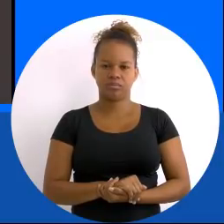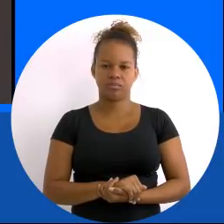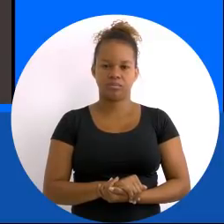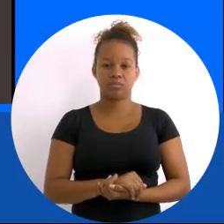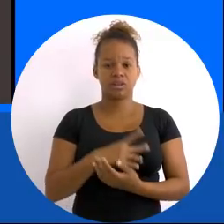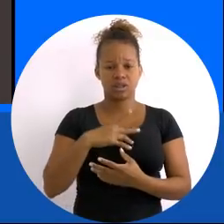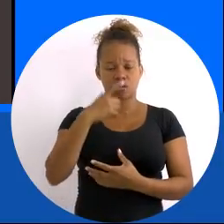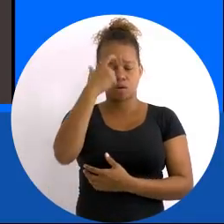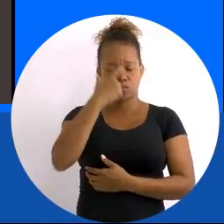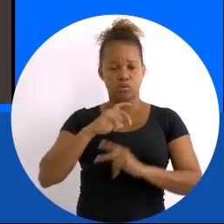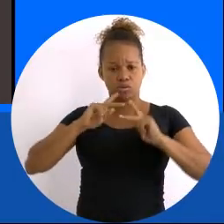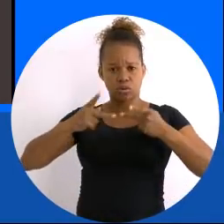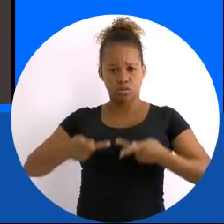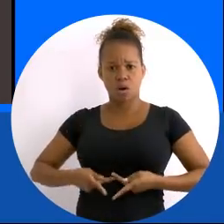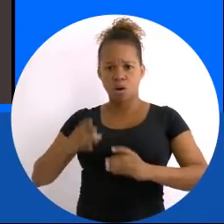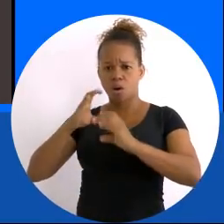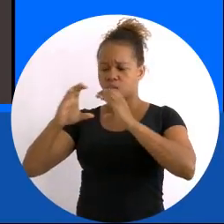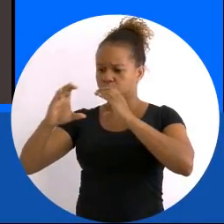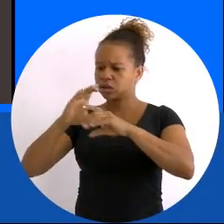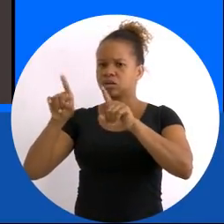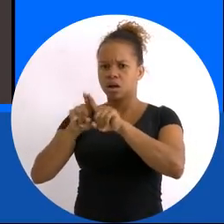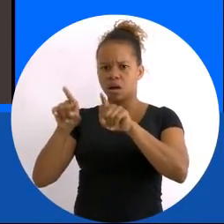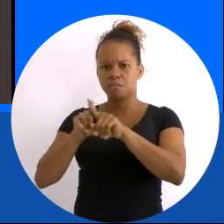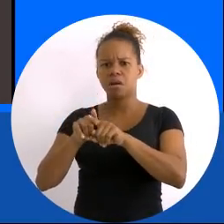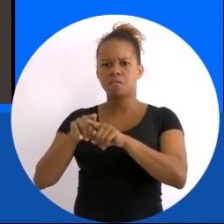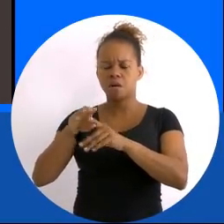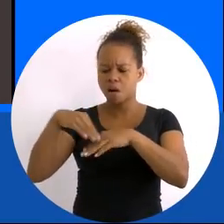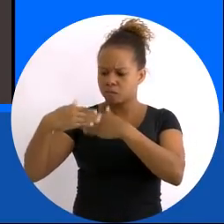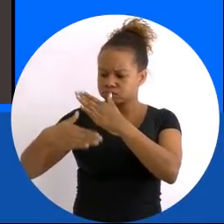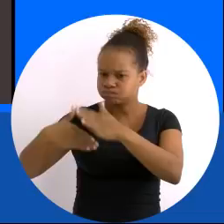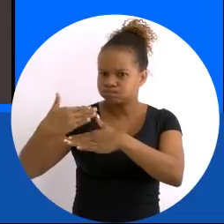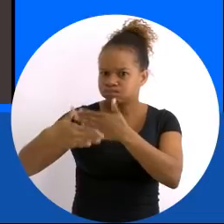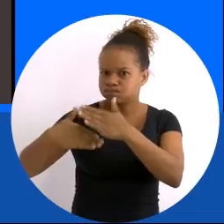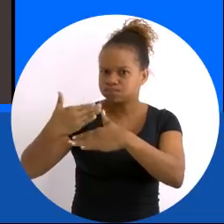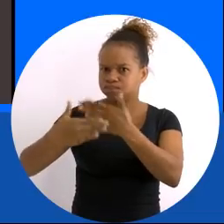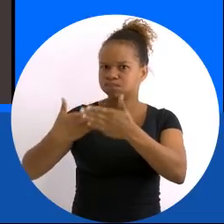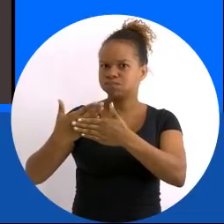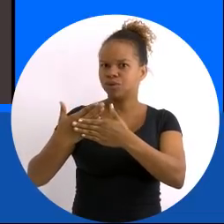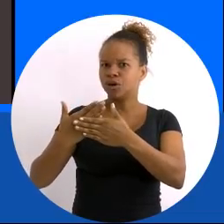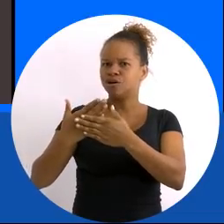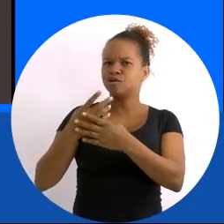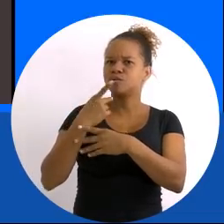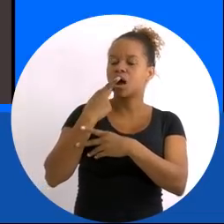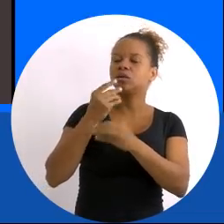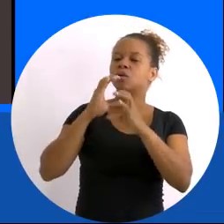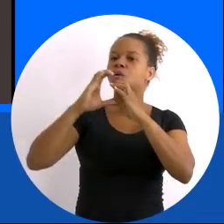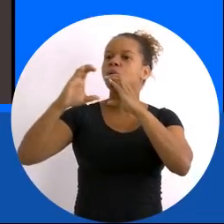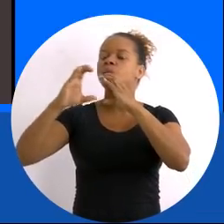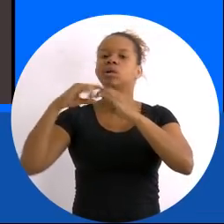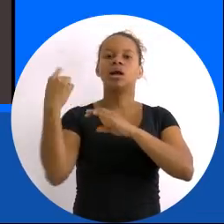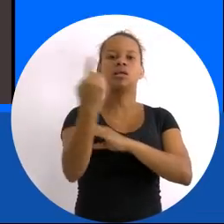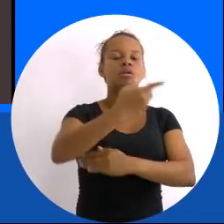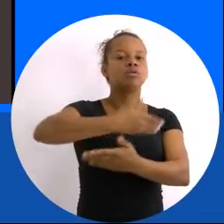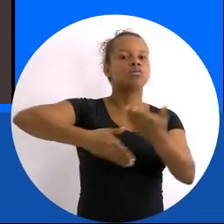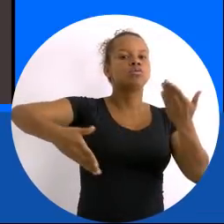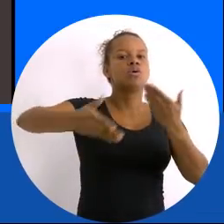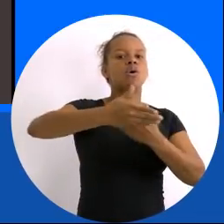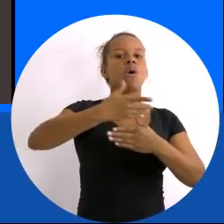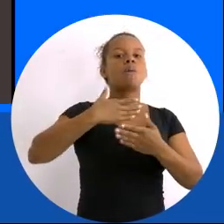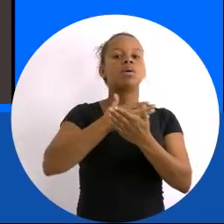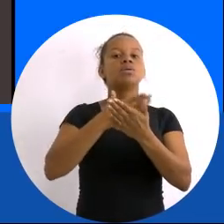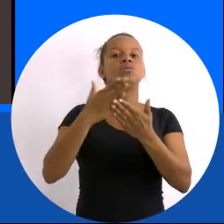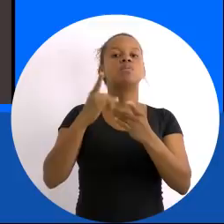Assim como os seres humanos, a comunicação também passou por uma evolução. O ato de se comunicar entre nós começou pelos